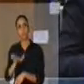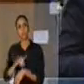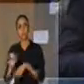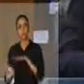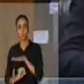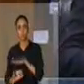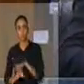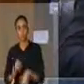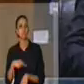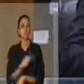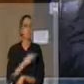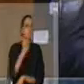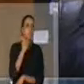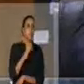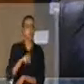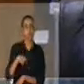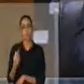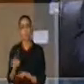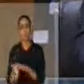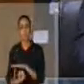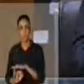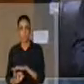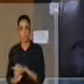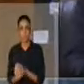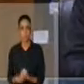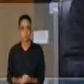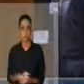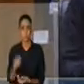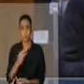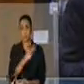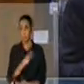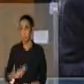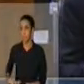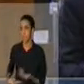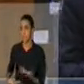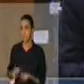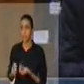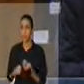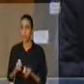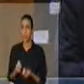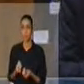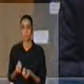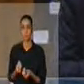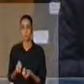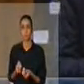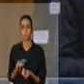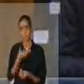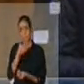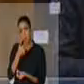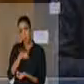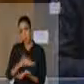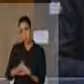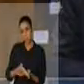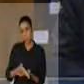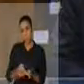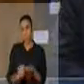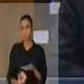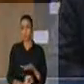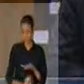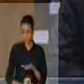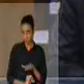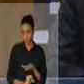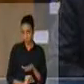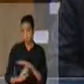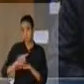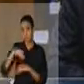ministro coloca que prefere, deputado Caio Nácio, ouvir as instituições para